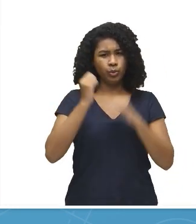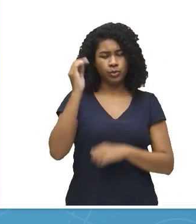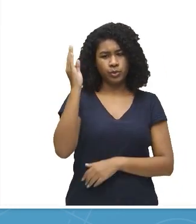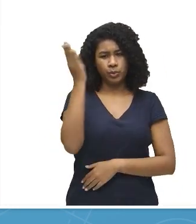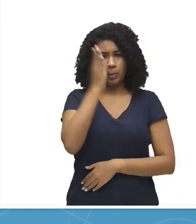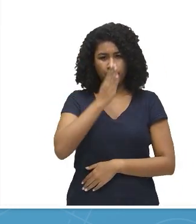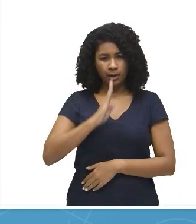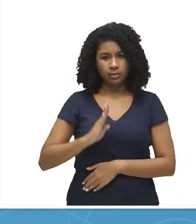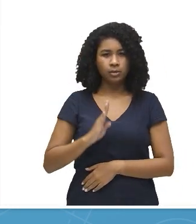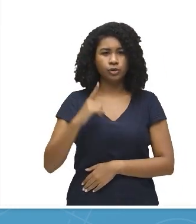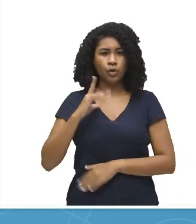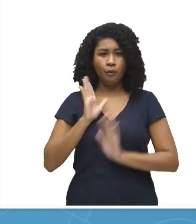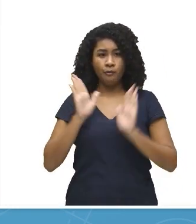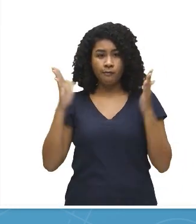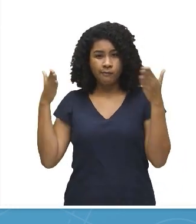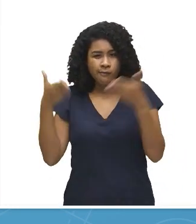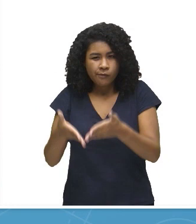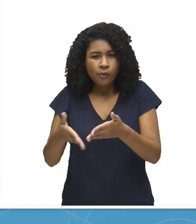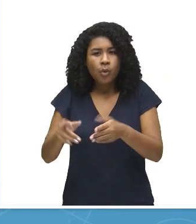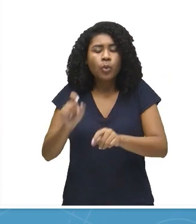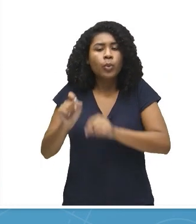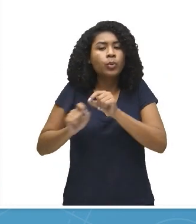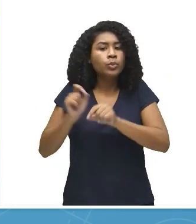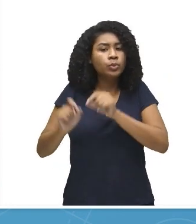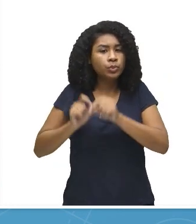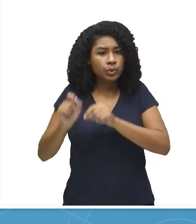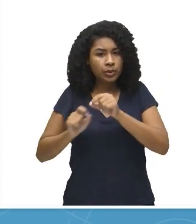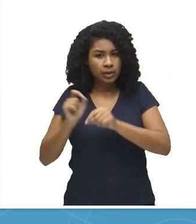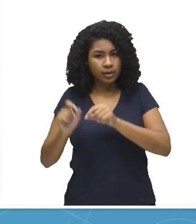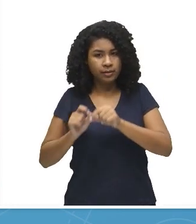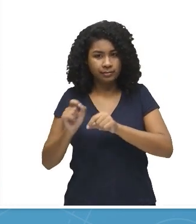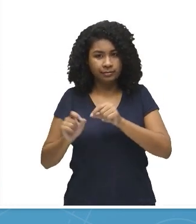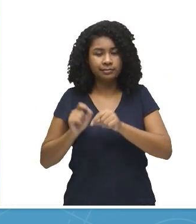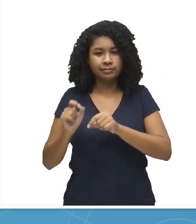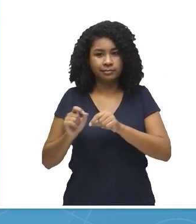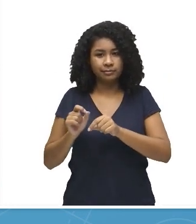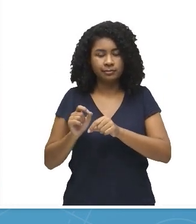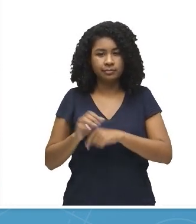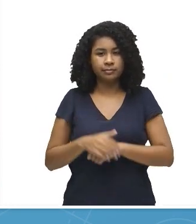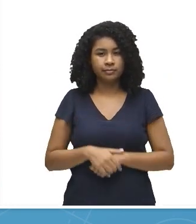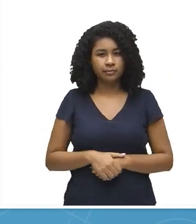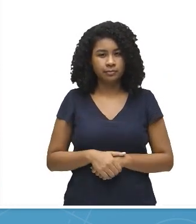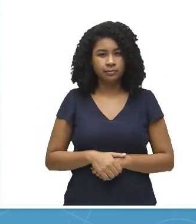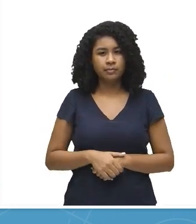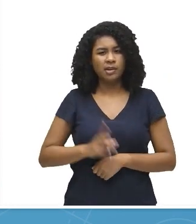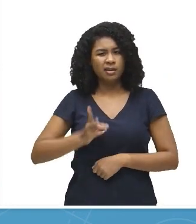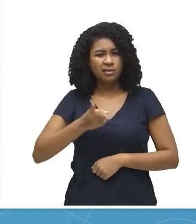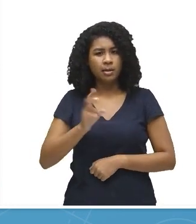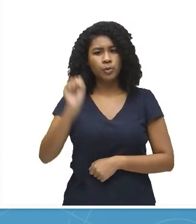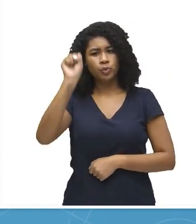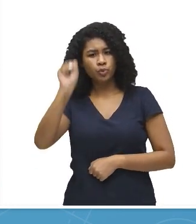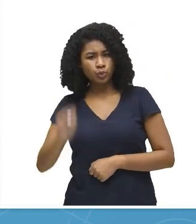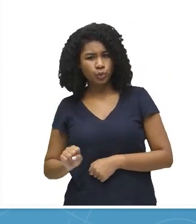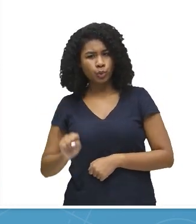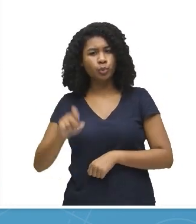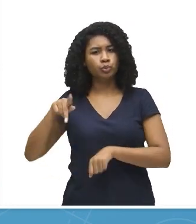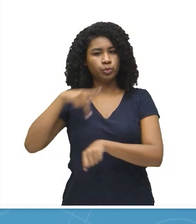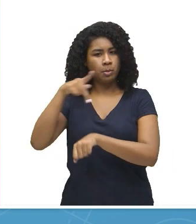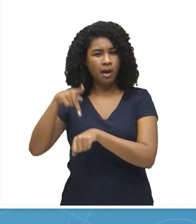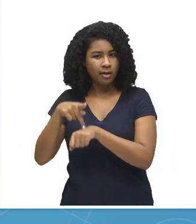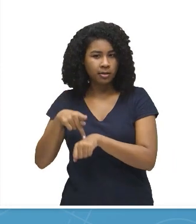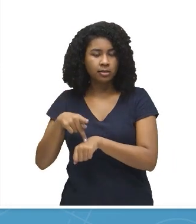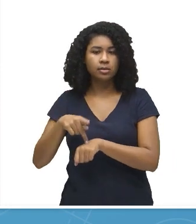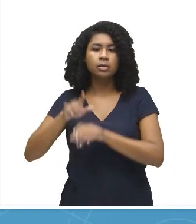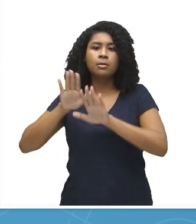período, elas eram concentradas ali pelo sul, pelo sudeste, né?